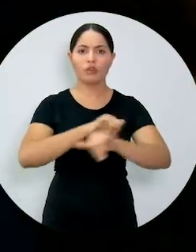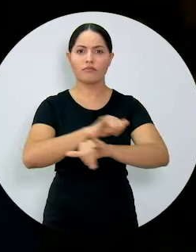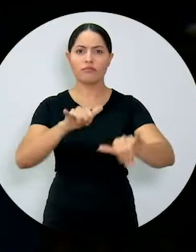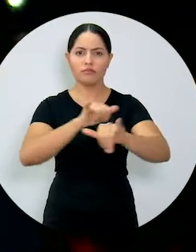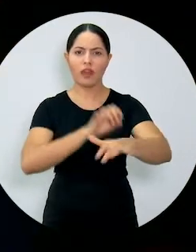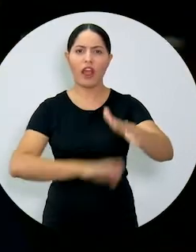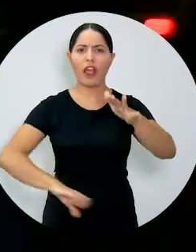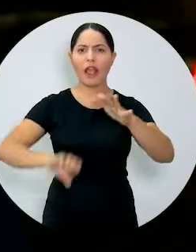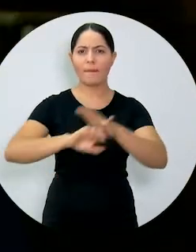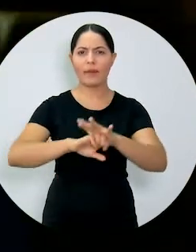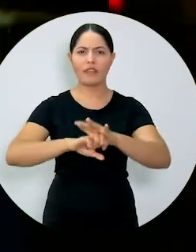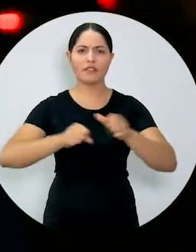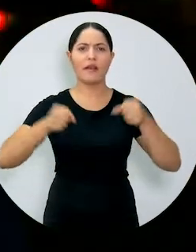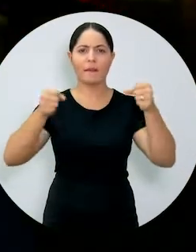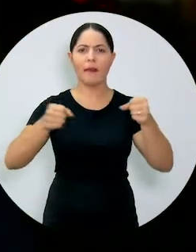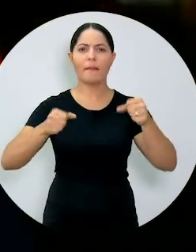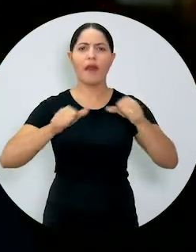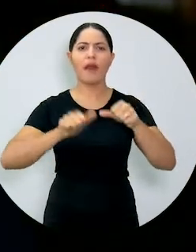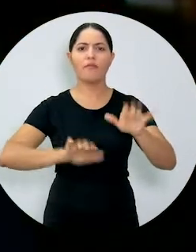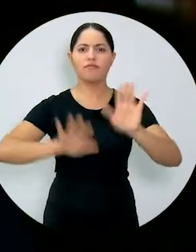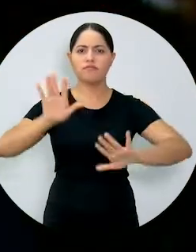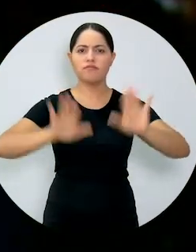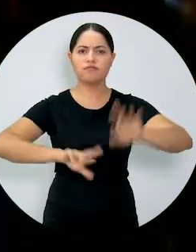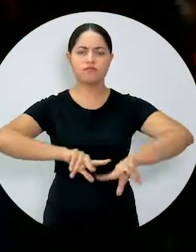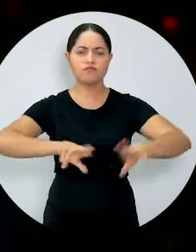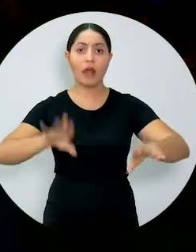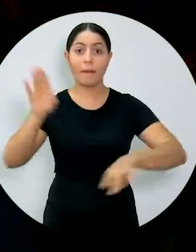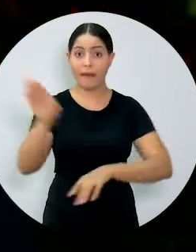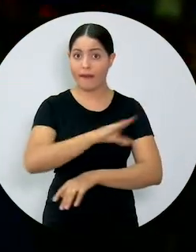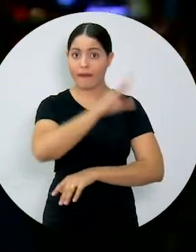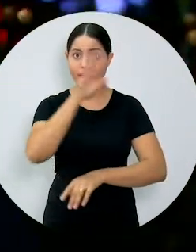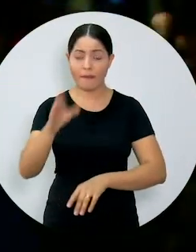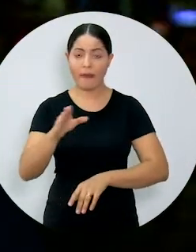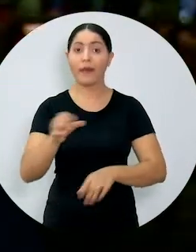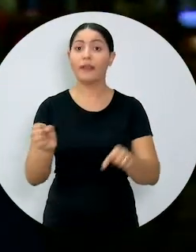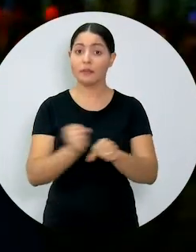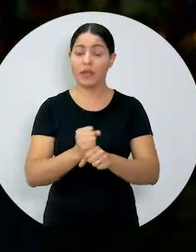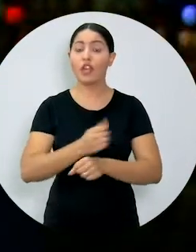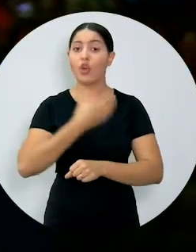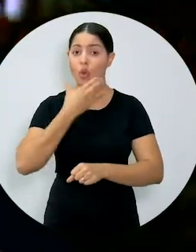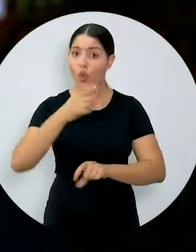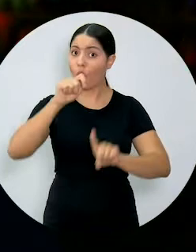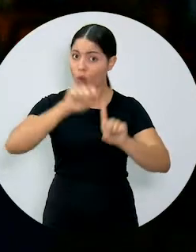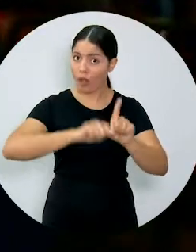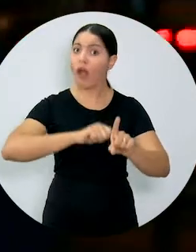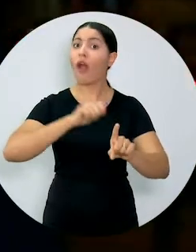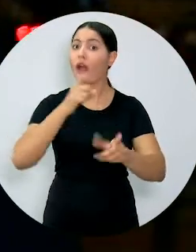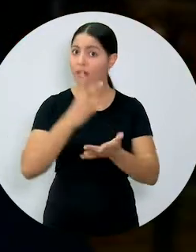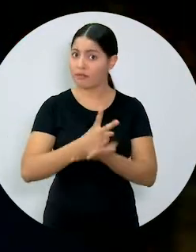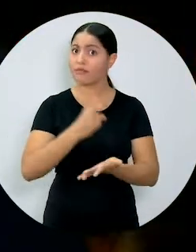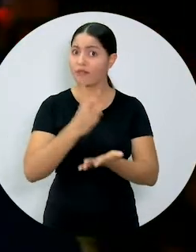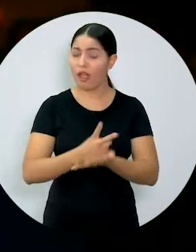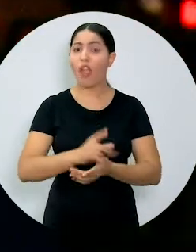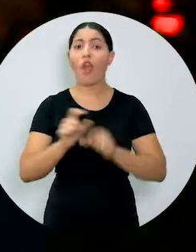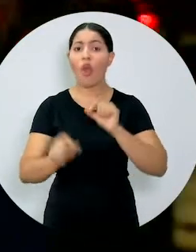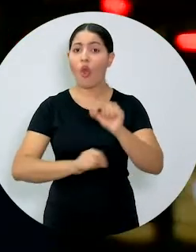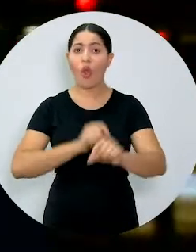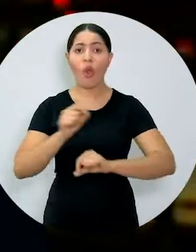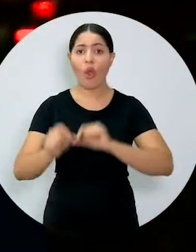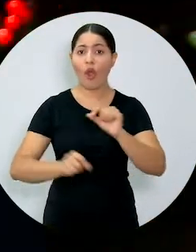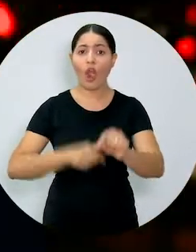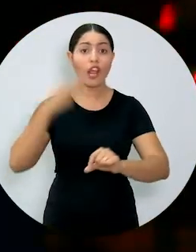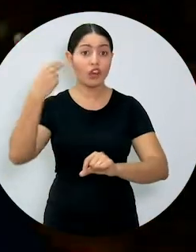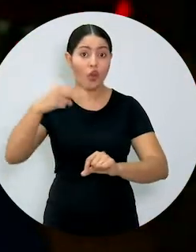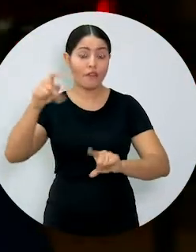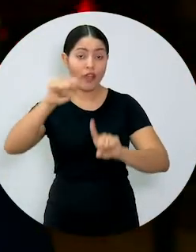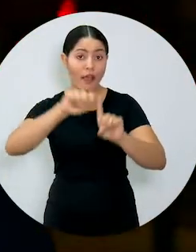campanhas, acabando com a prática. Além disso, em novembro do mesmo ano, o STF acatou o pedido da OAB para coibir doações